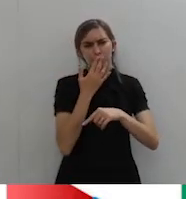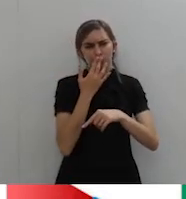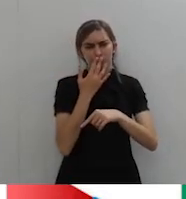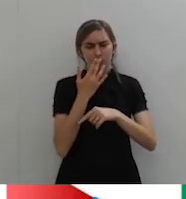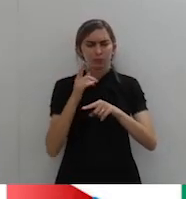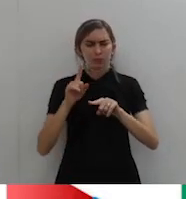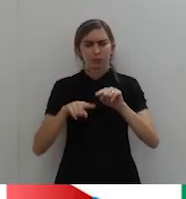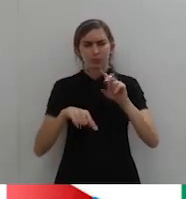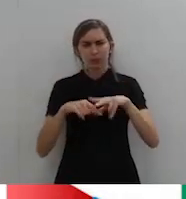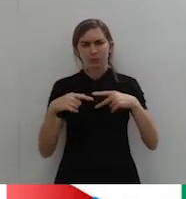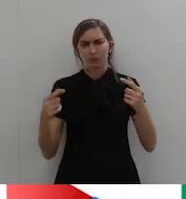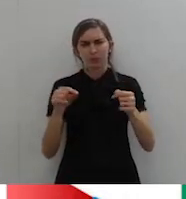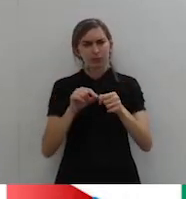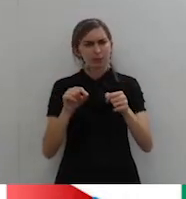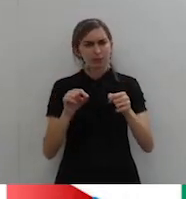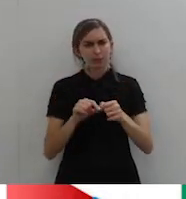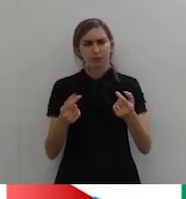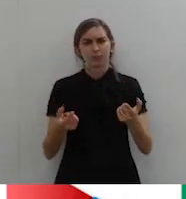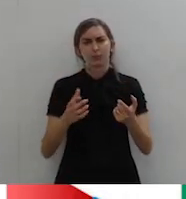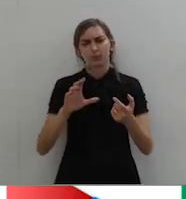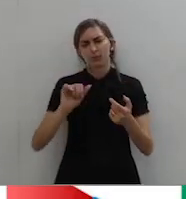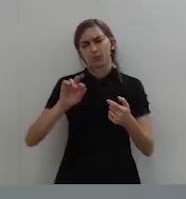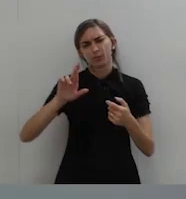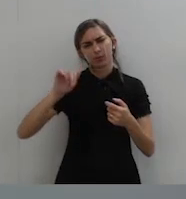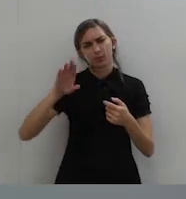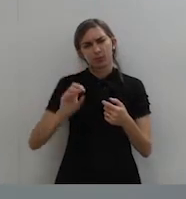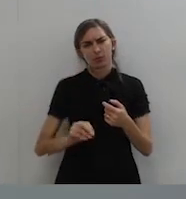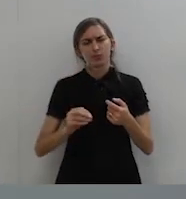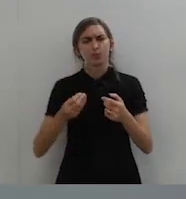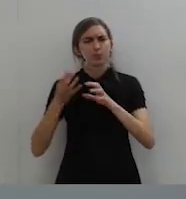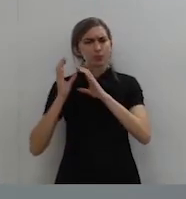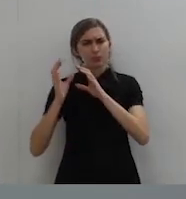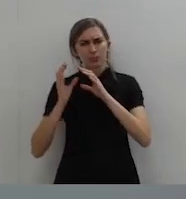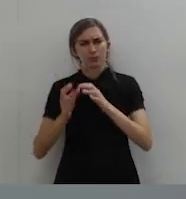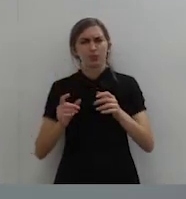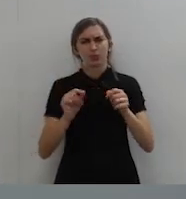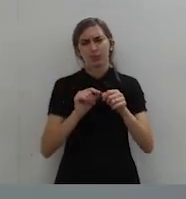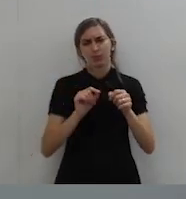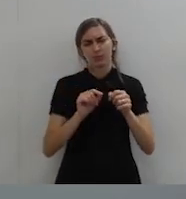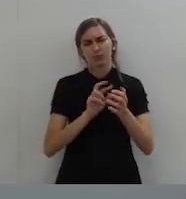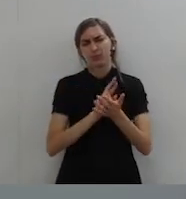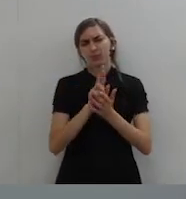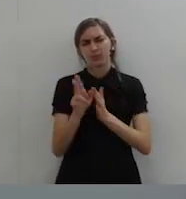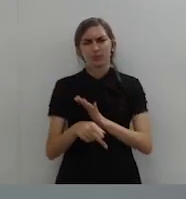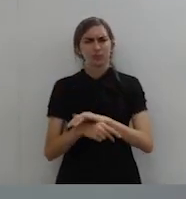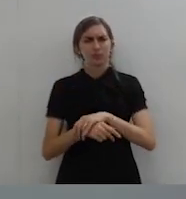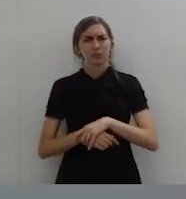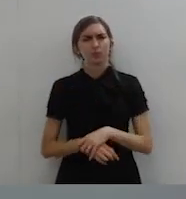até mesmo o material que ela é feita, que pode ser carambola, pode ser o cocão, a ferrança e por aí vai.